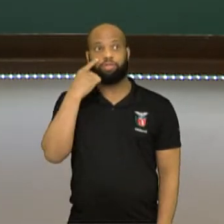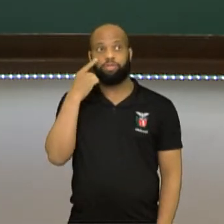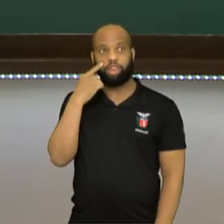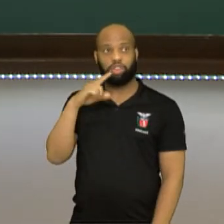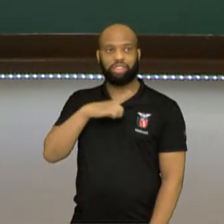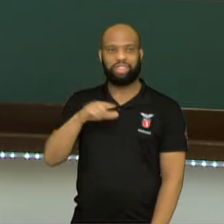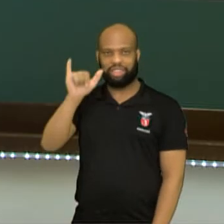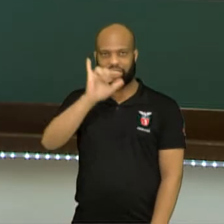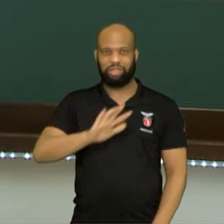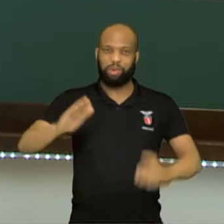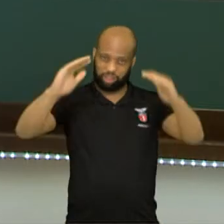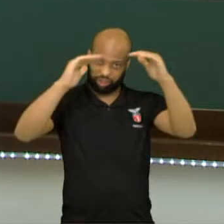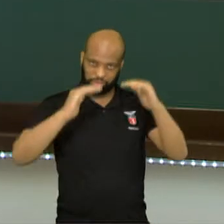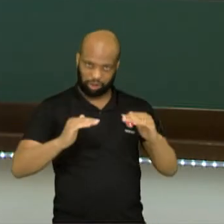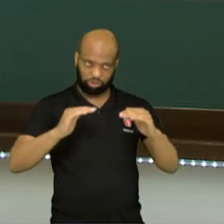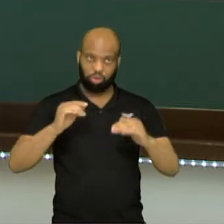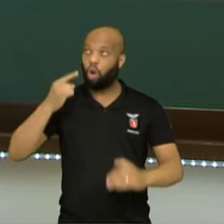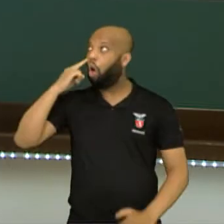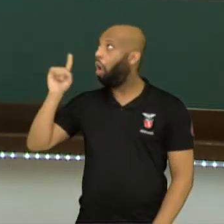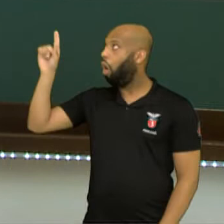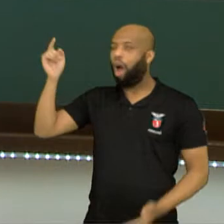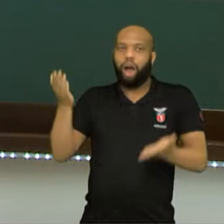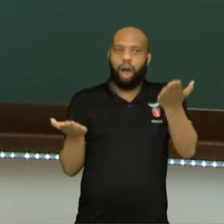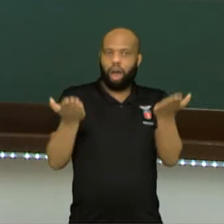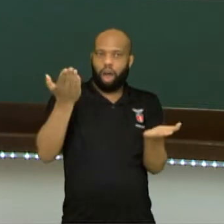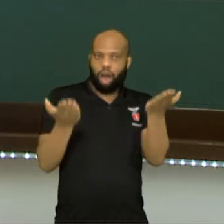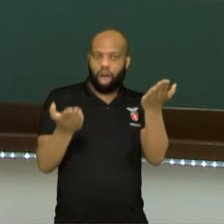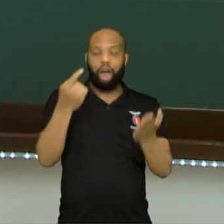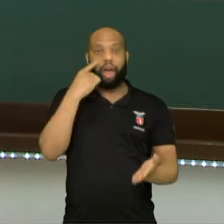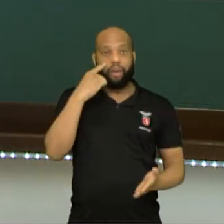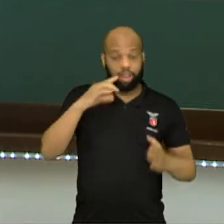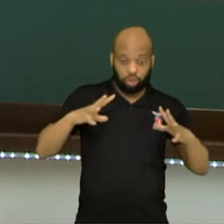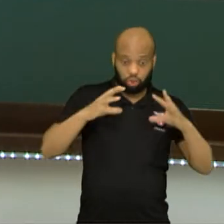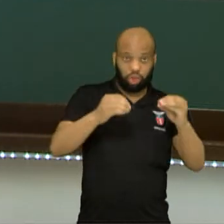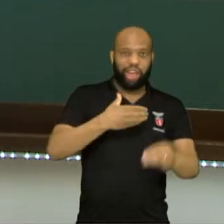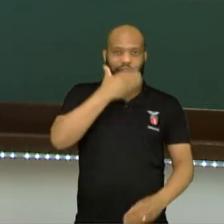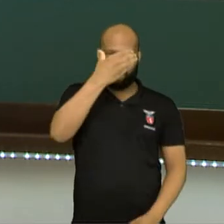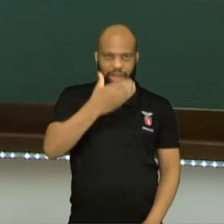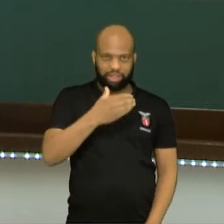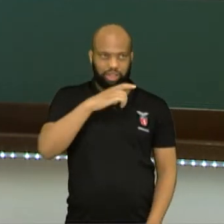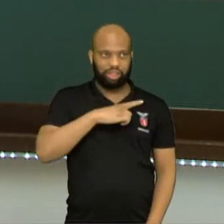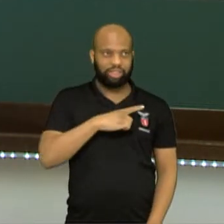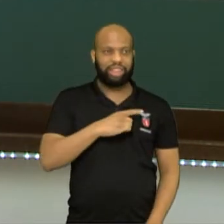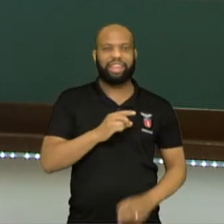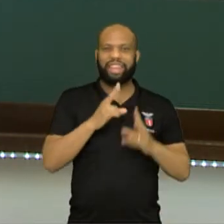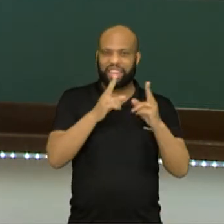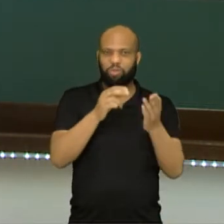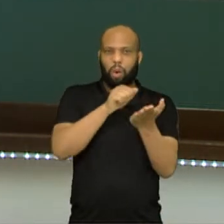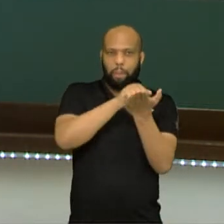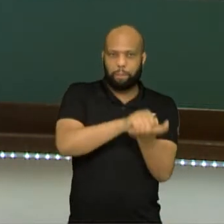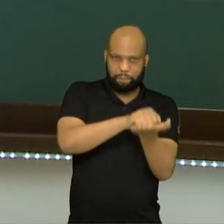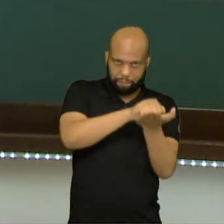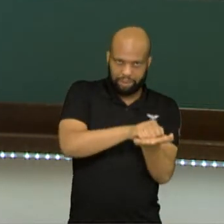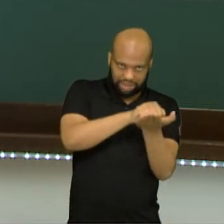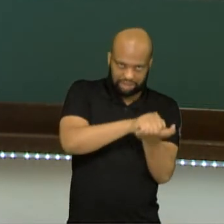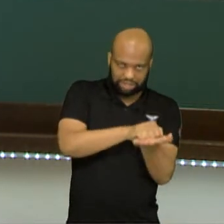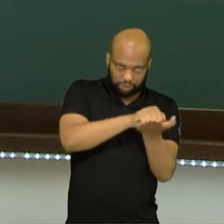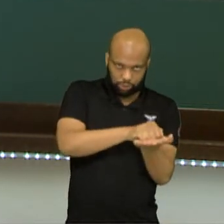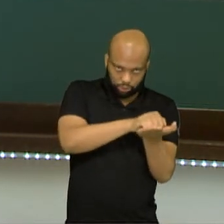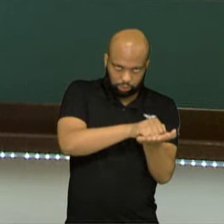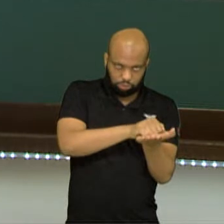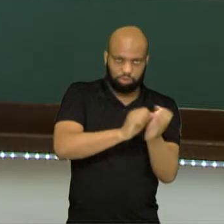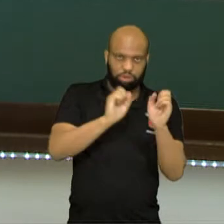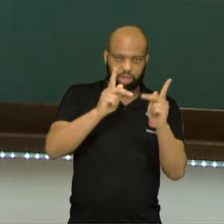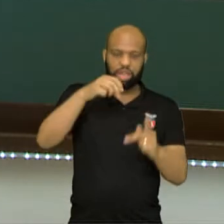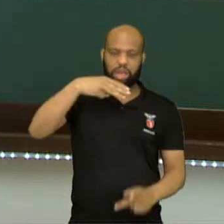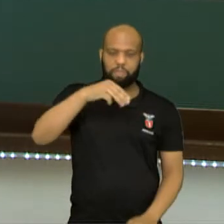figura seguinte e supondo que todas as maçãs que estão na balança tenham mesma massa, massa é o peso,